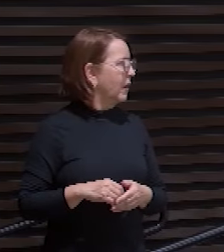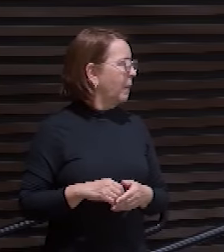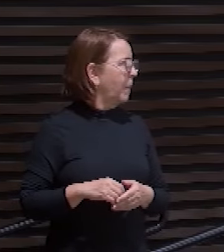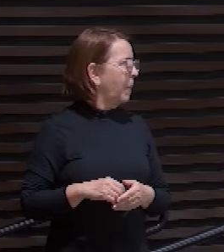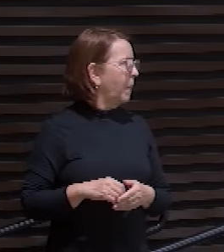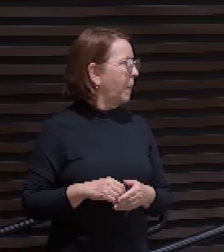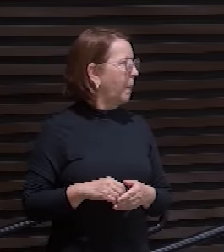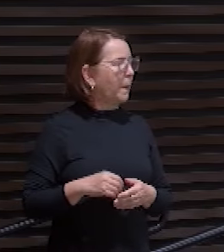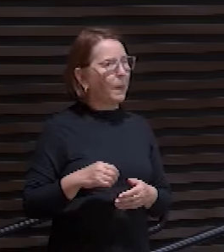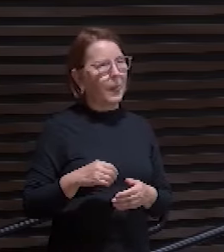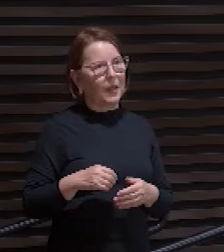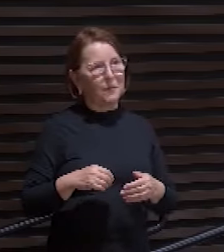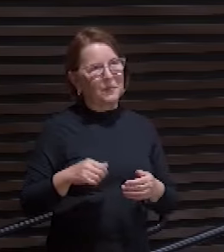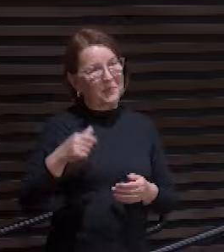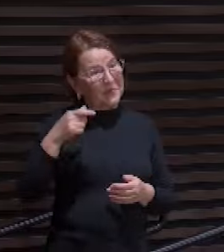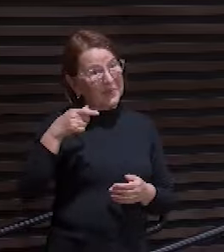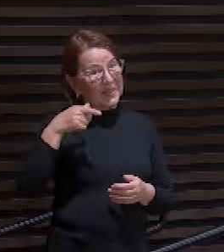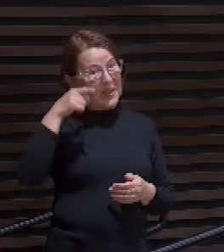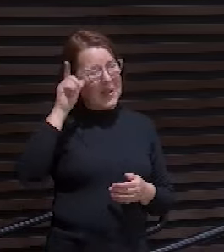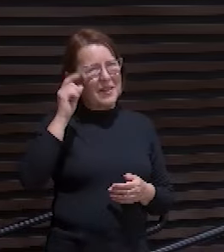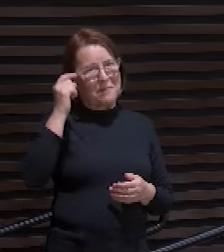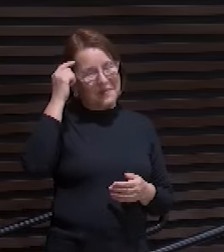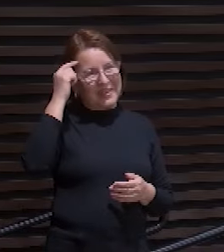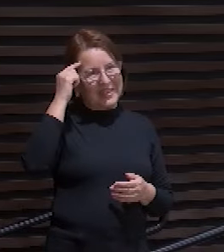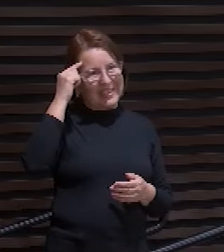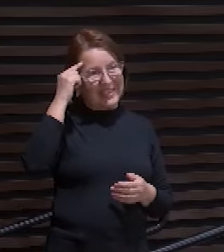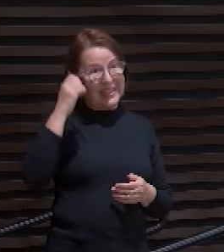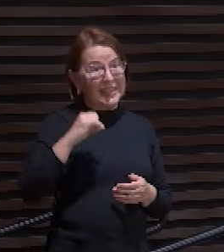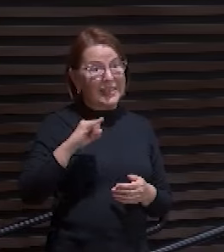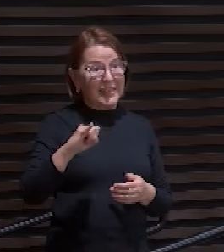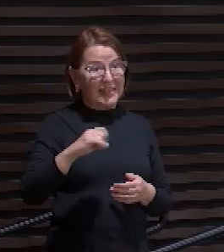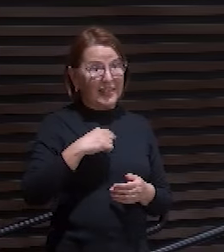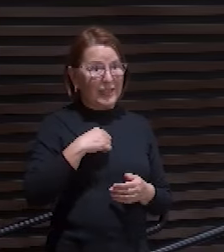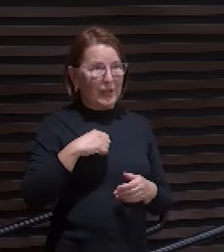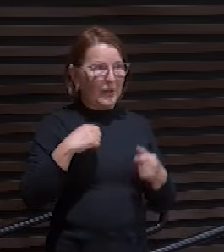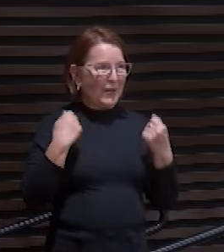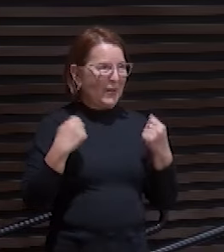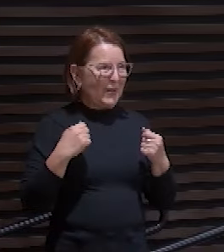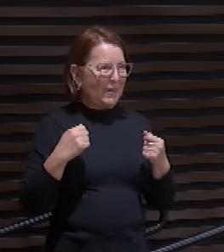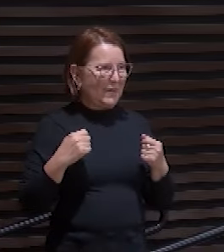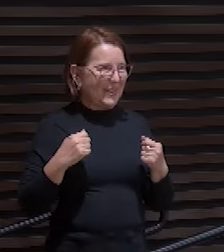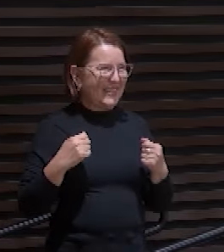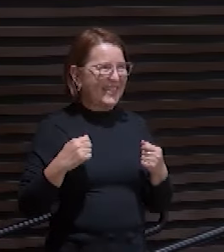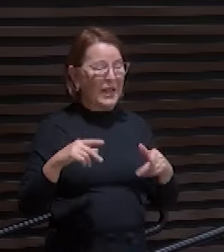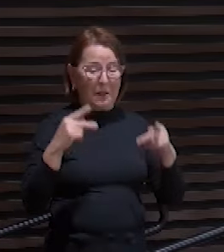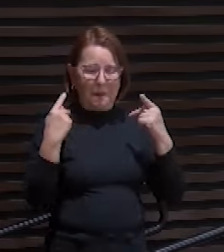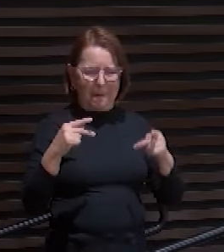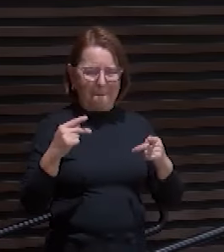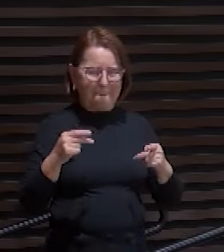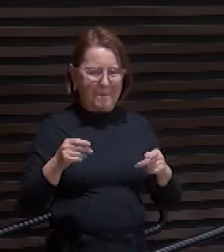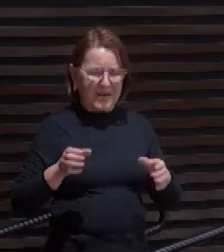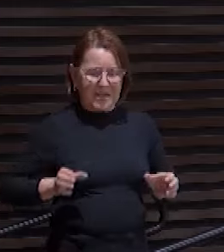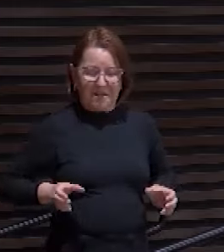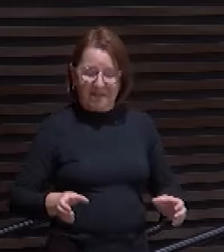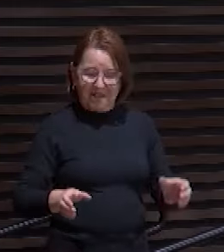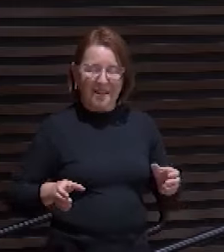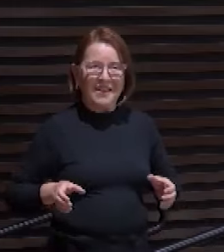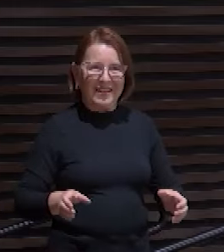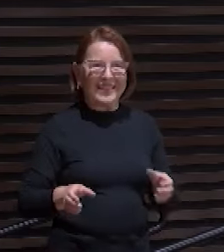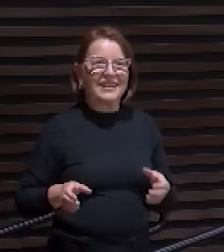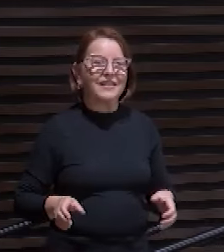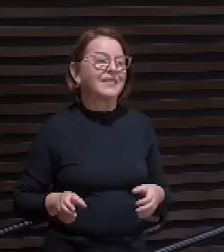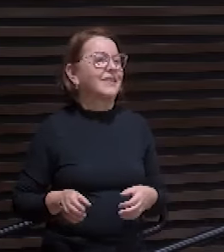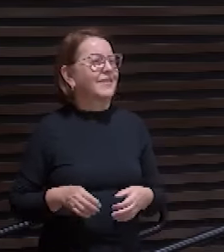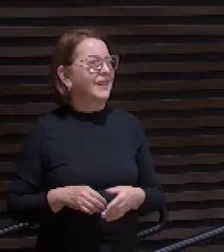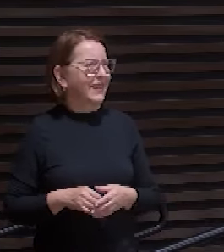igreja amanhã, o culpado é os irmãos aí, os pais lá, a outra dando risada lá. Vamos jogar vôlei lá com os adolescentes, e joga